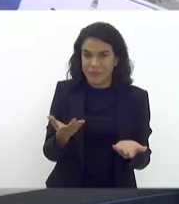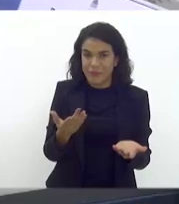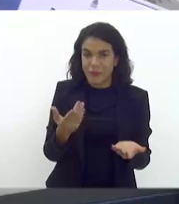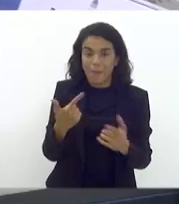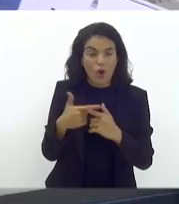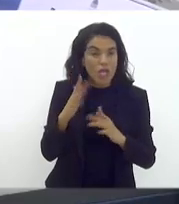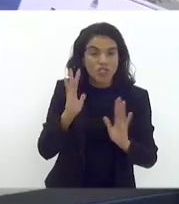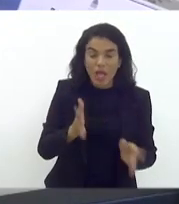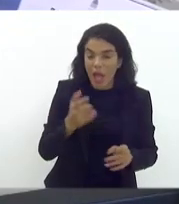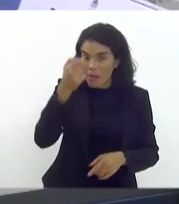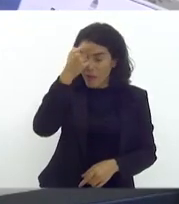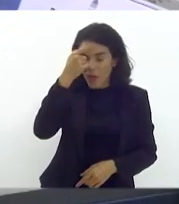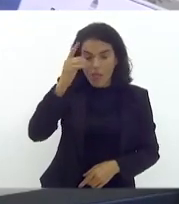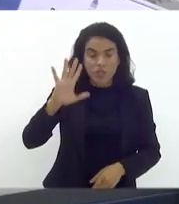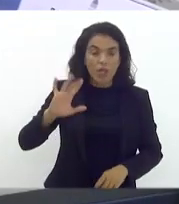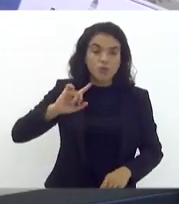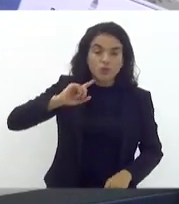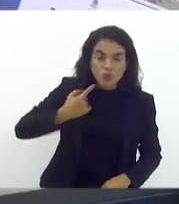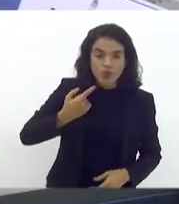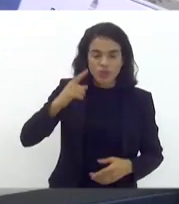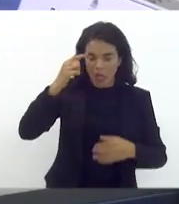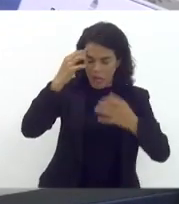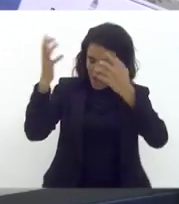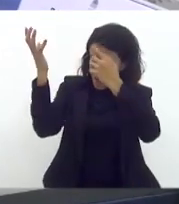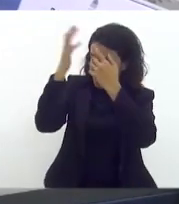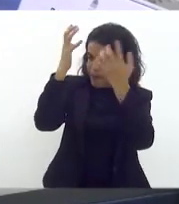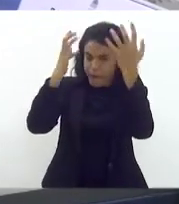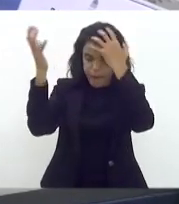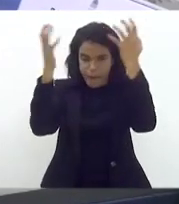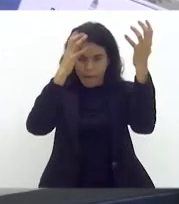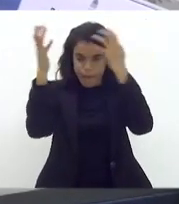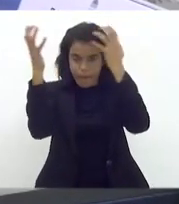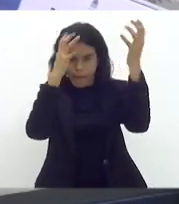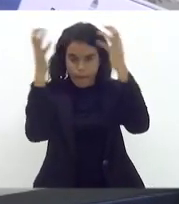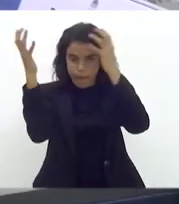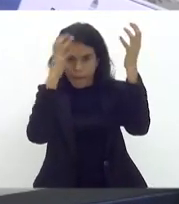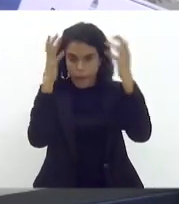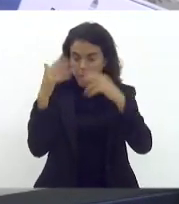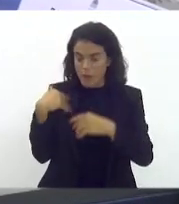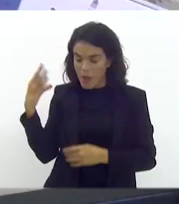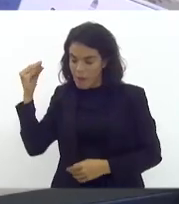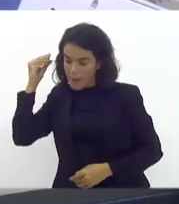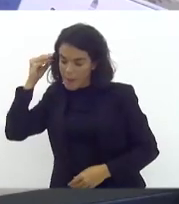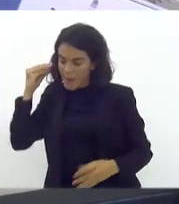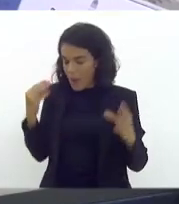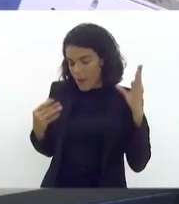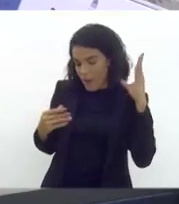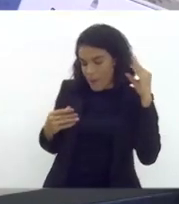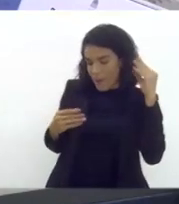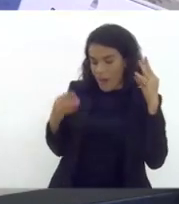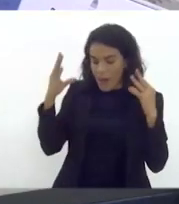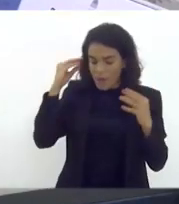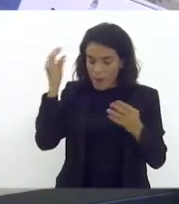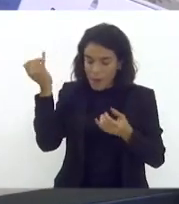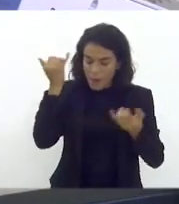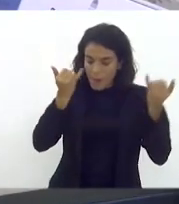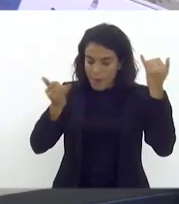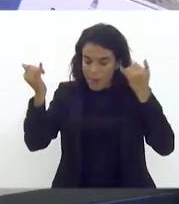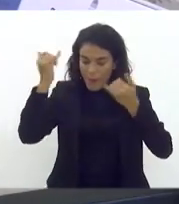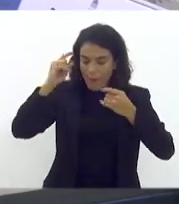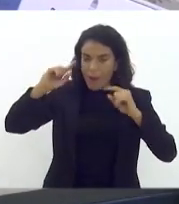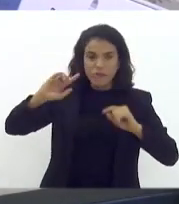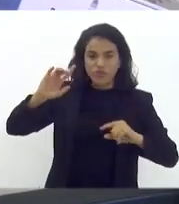altamente contaminada porque quando você tem um local de crime as pessoas conversam entre elas e ali já acontece a